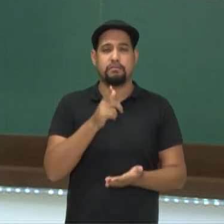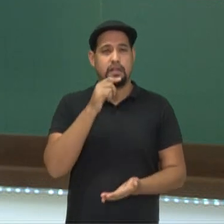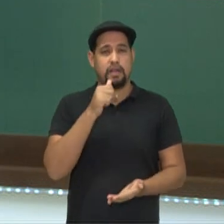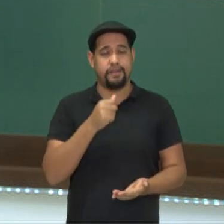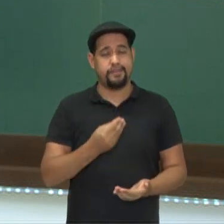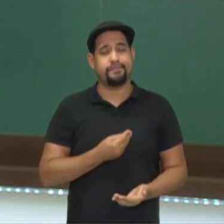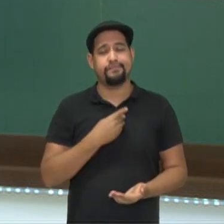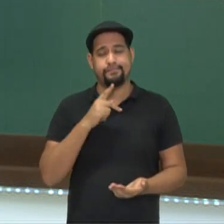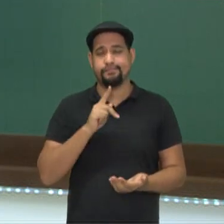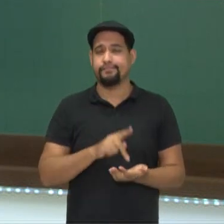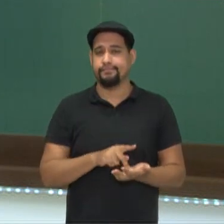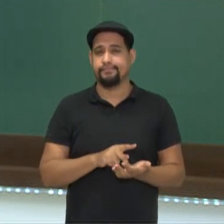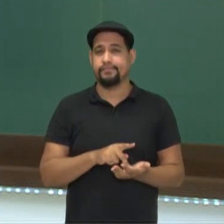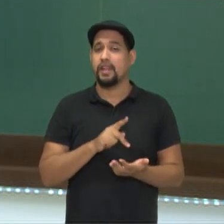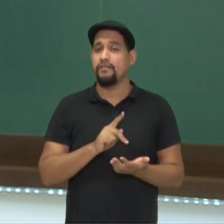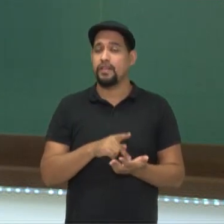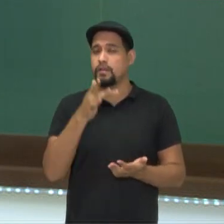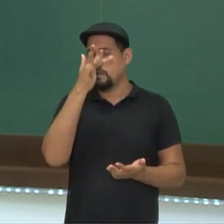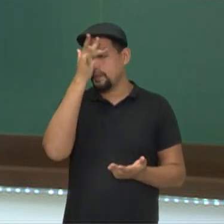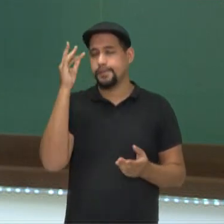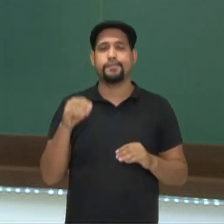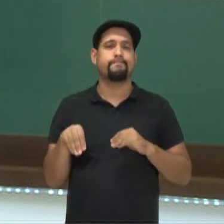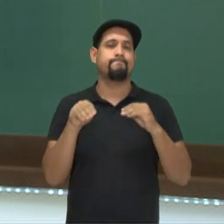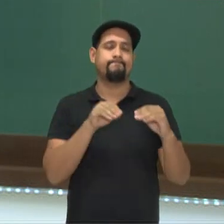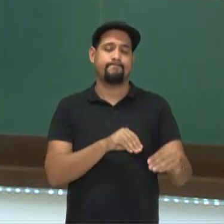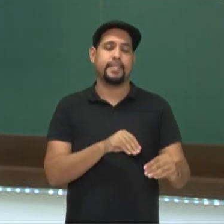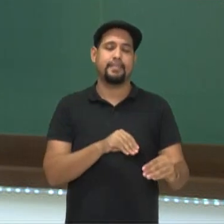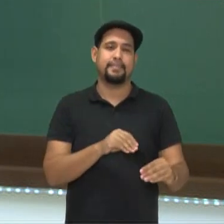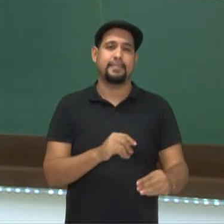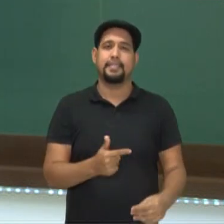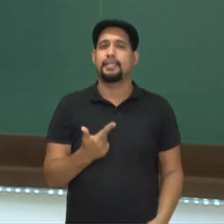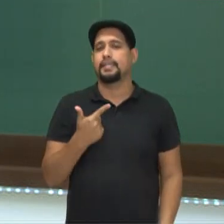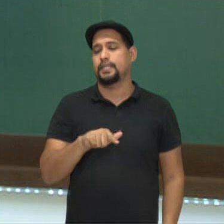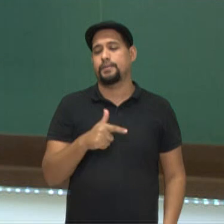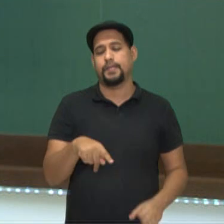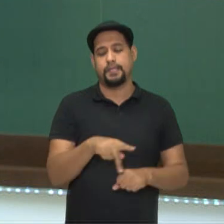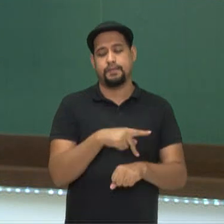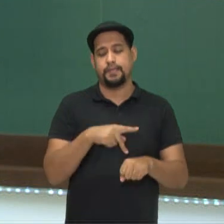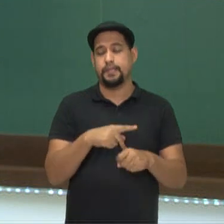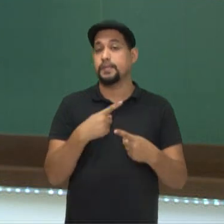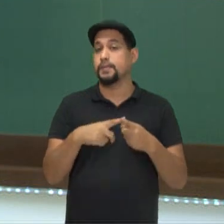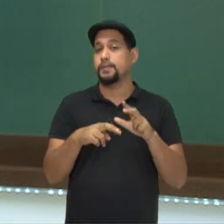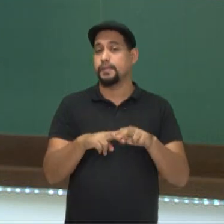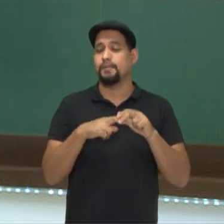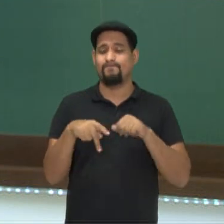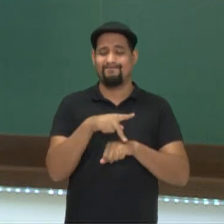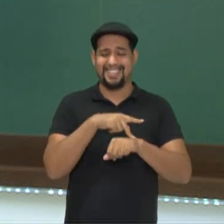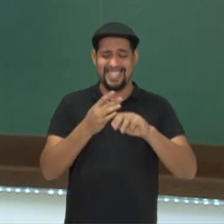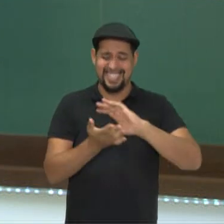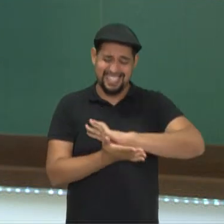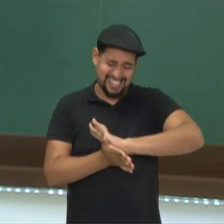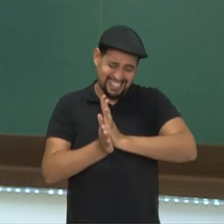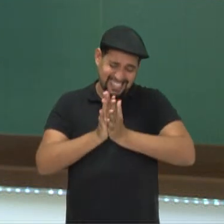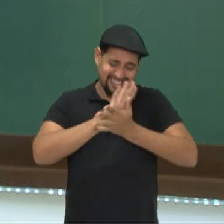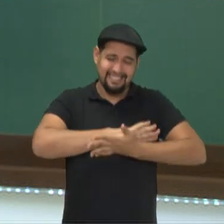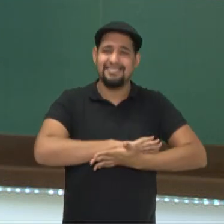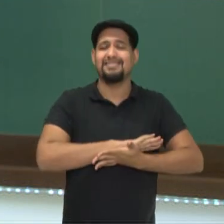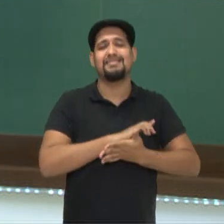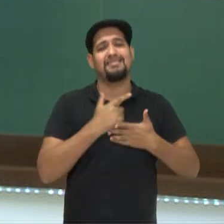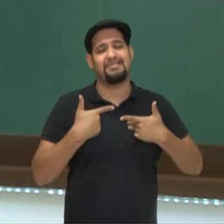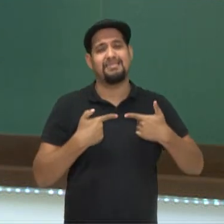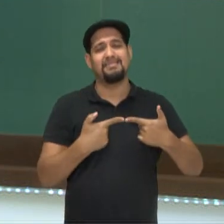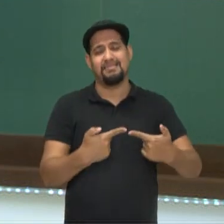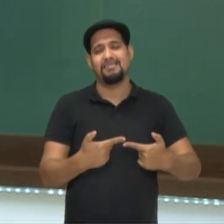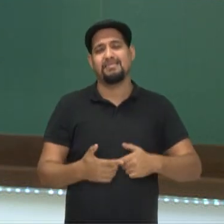real. Essa é a vida real de um refugiado, aquele que não tem mais um país, porque o país dele está sendo destruído por guerra.